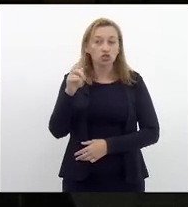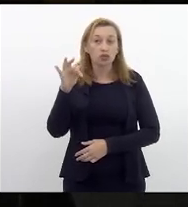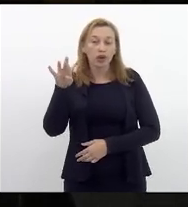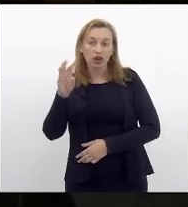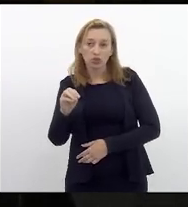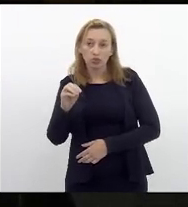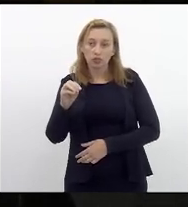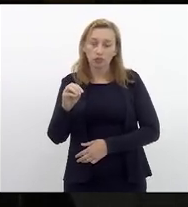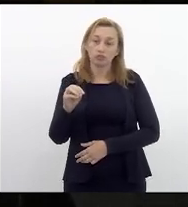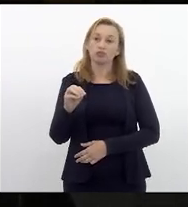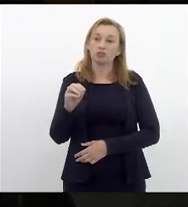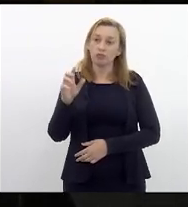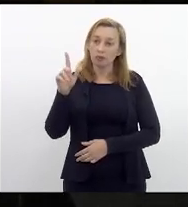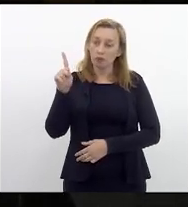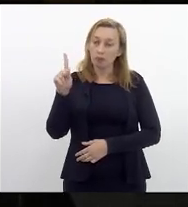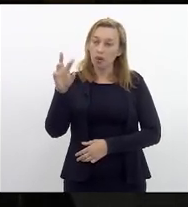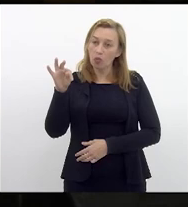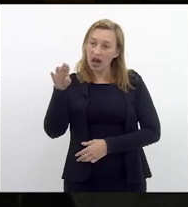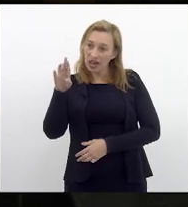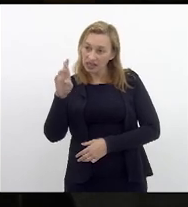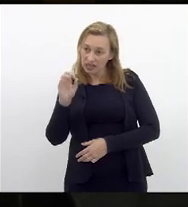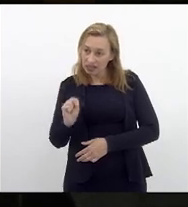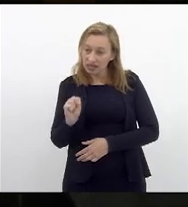Palmares. E teve